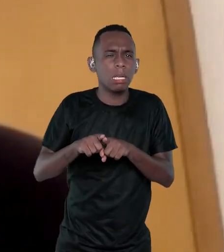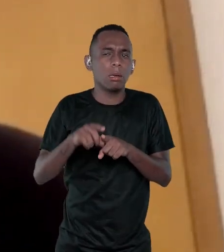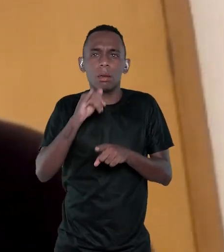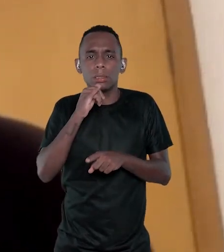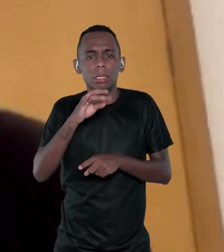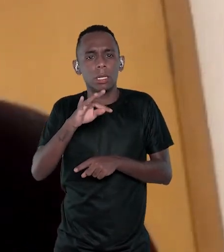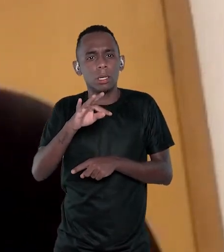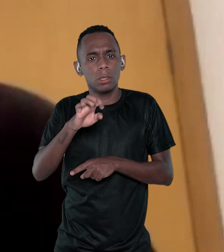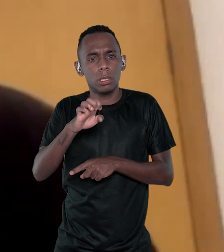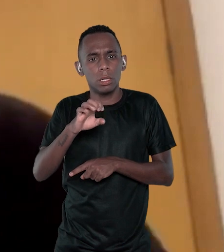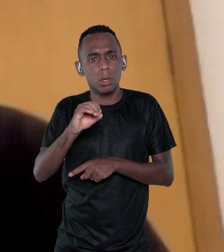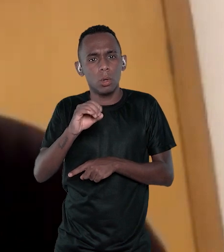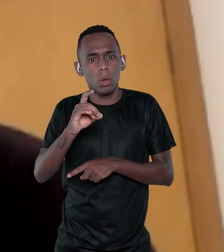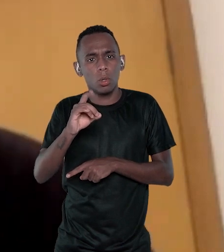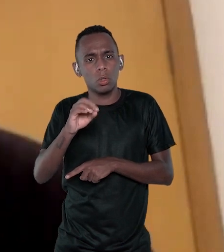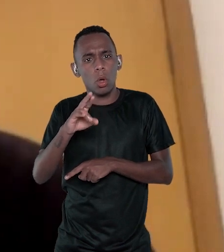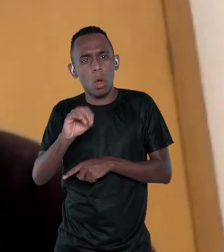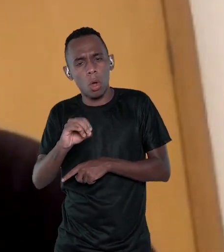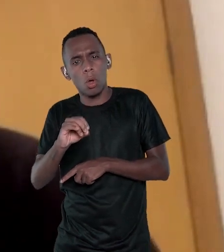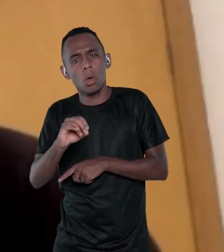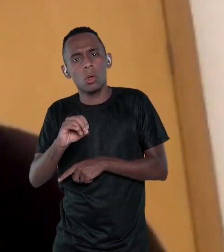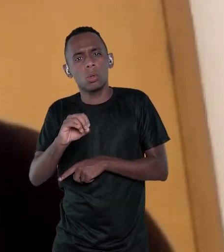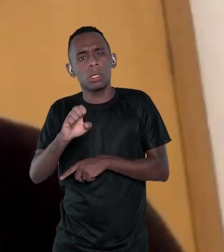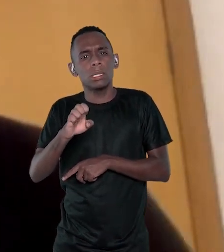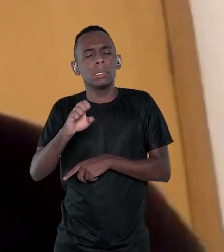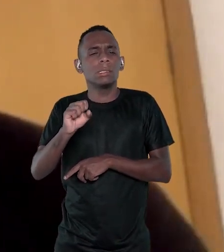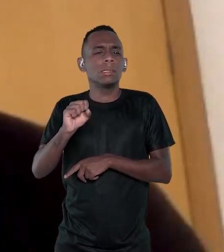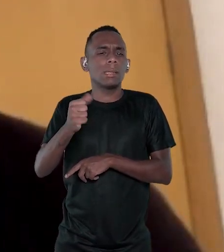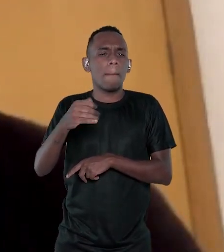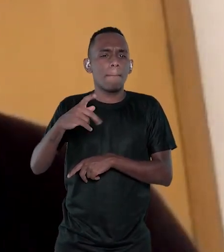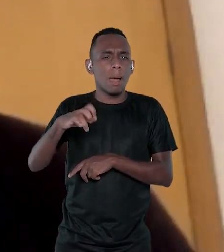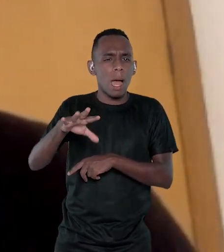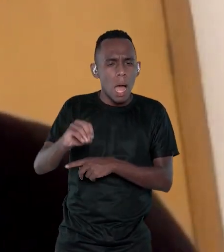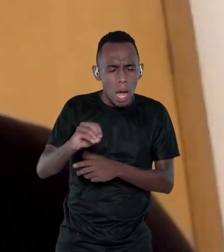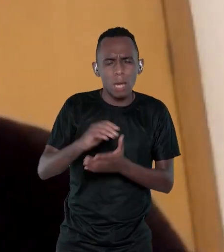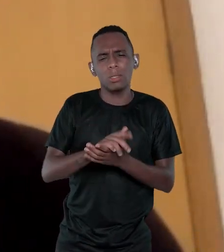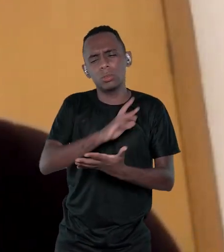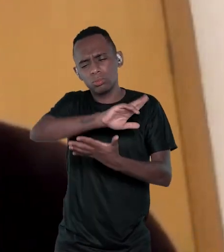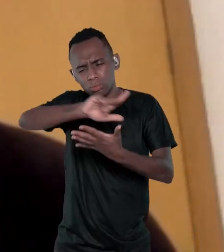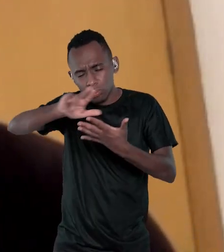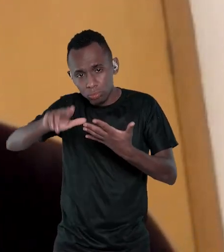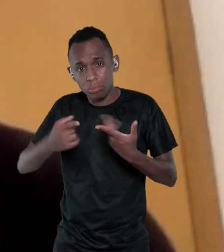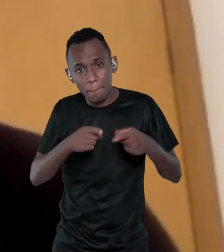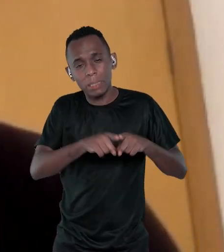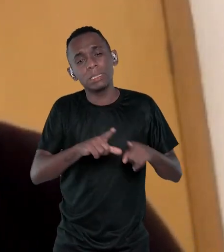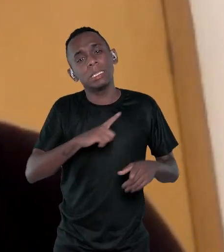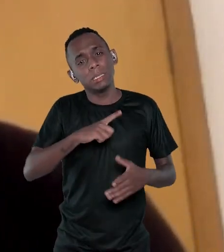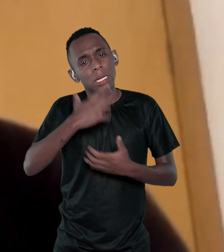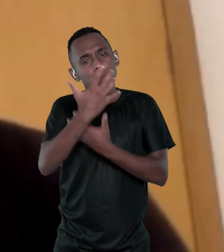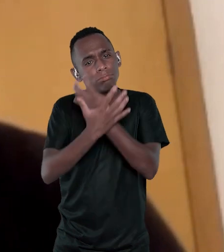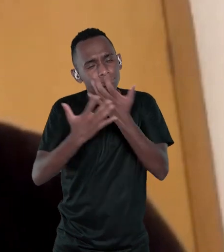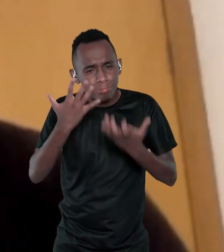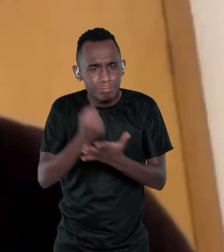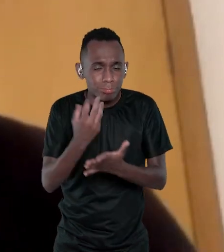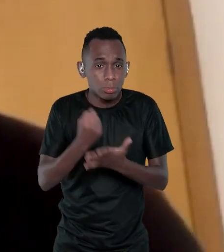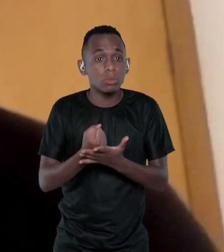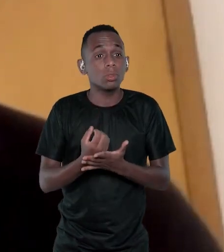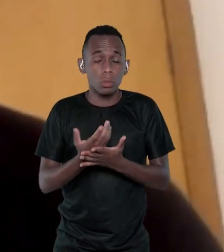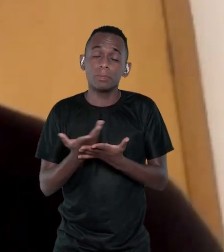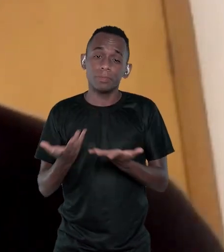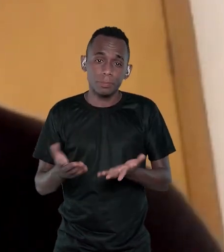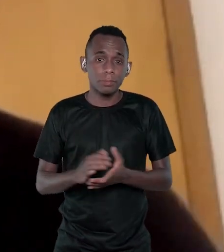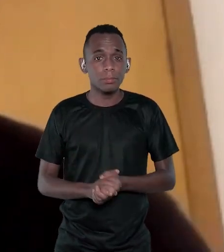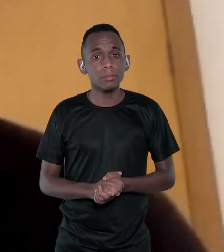Chavantinho, Teodoro Sampaio. Esse ramal aí eu gosto muito. E assim,